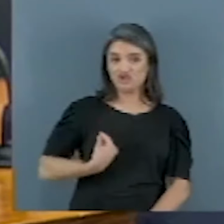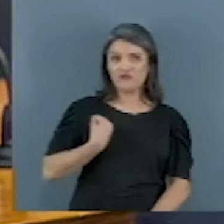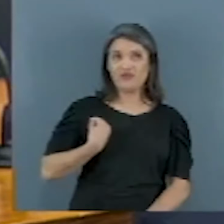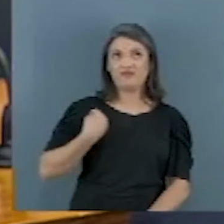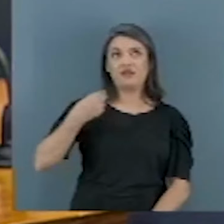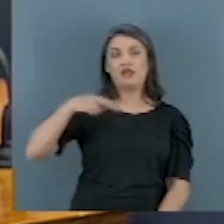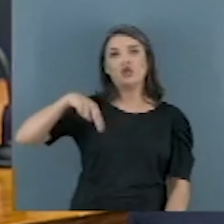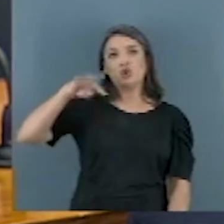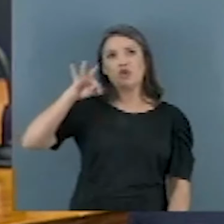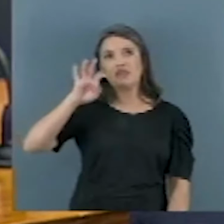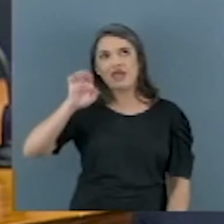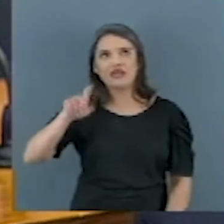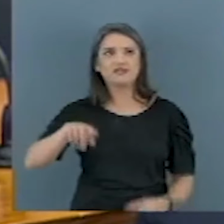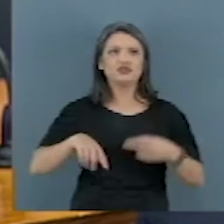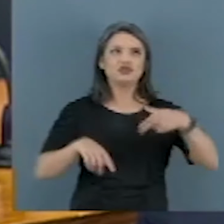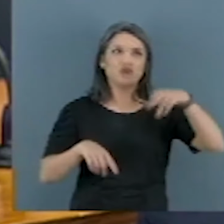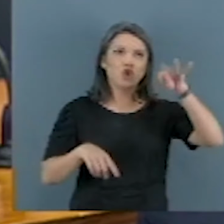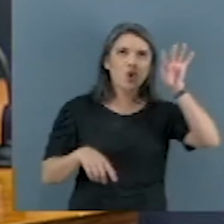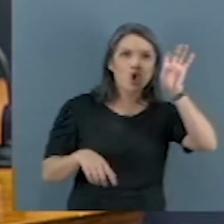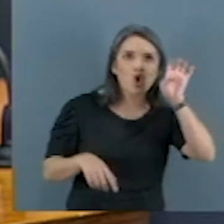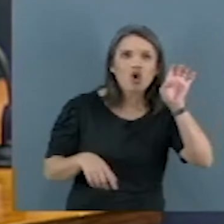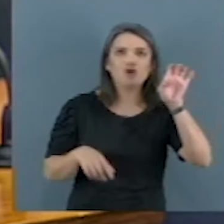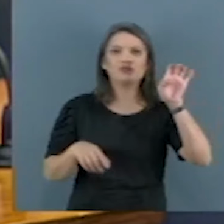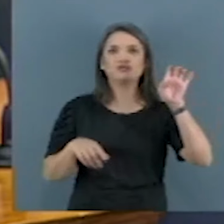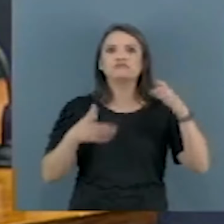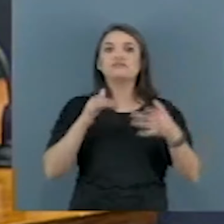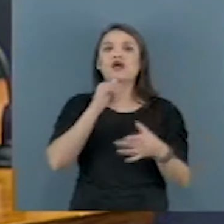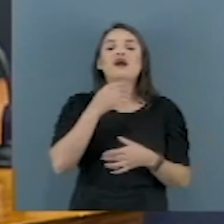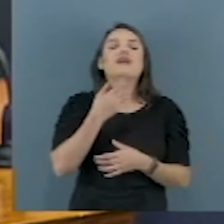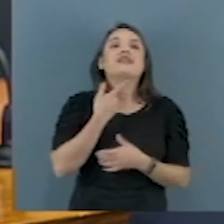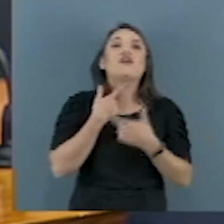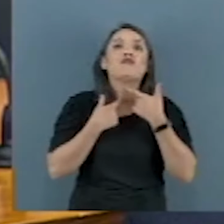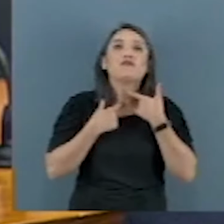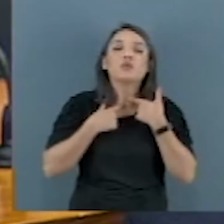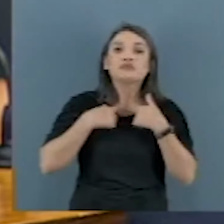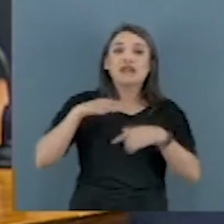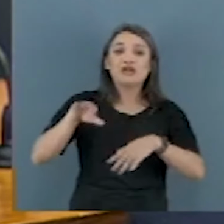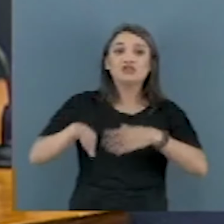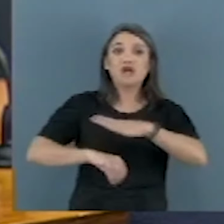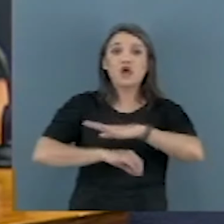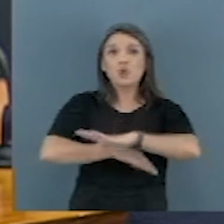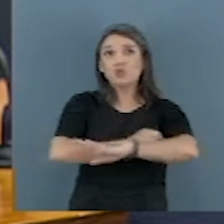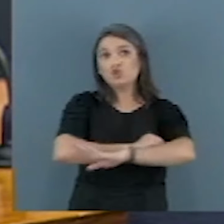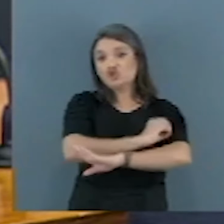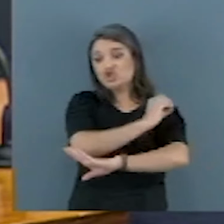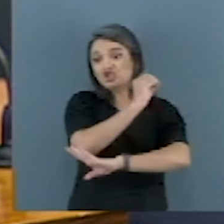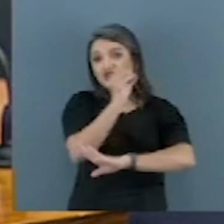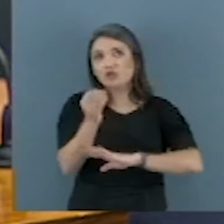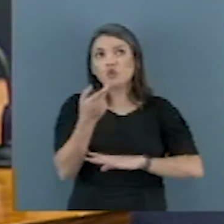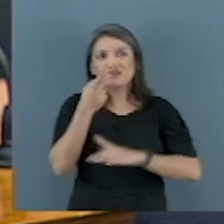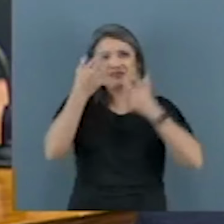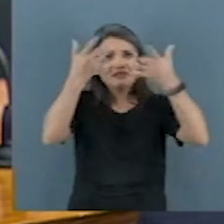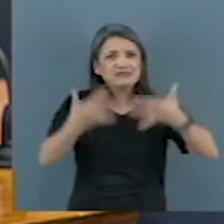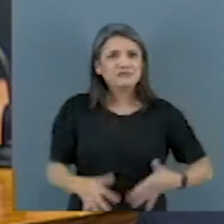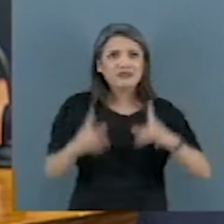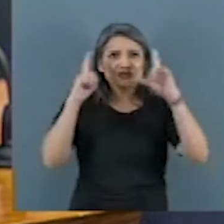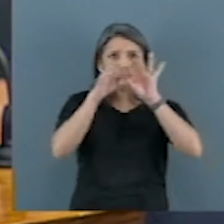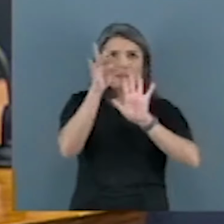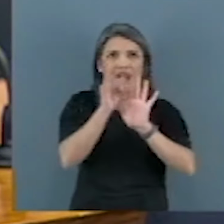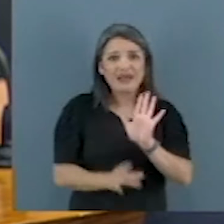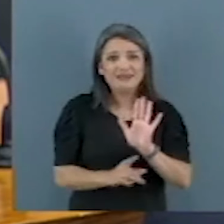Nordeste, Norte, a vontade é de passar o dia todo falando e falando da nossa dificuldade. Mas eu conversava